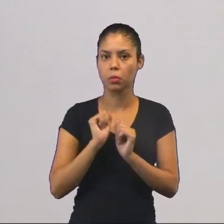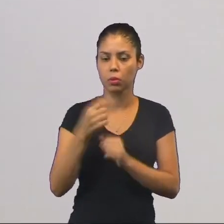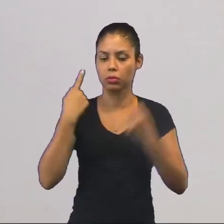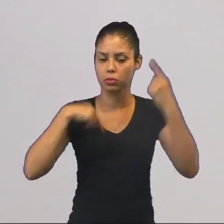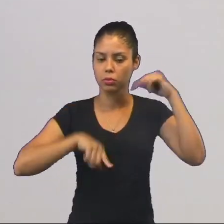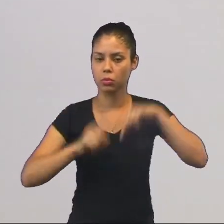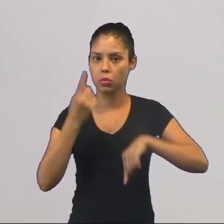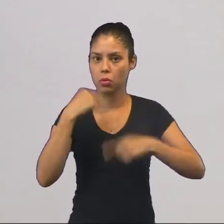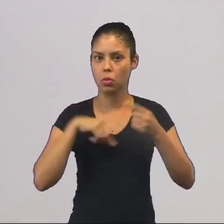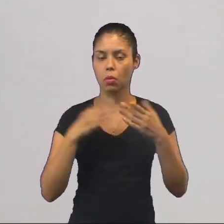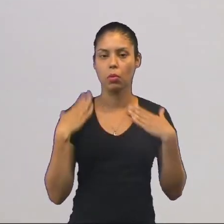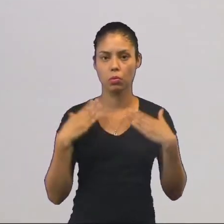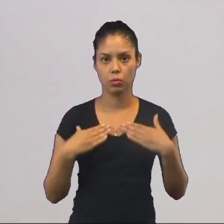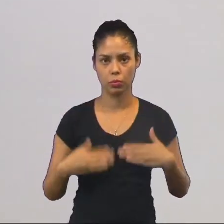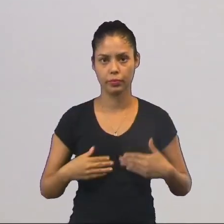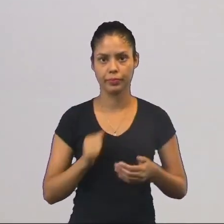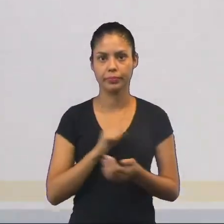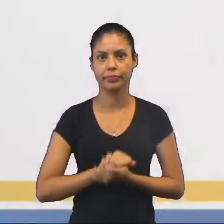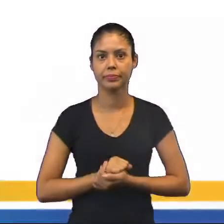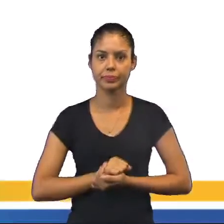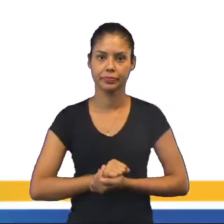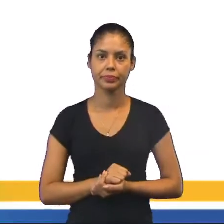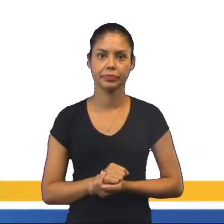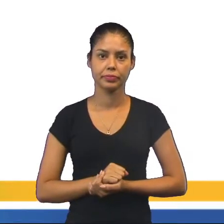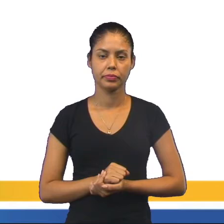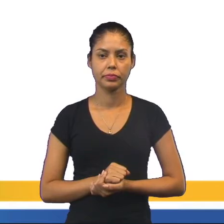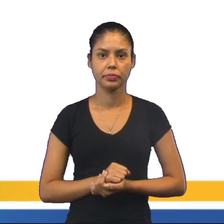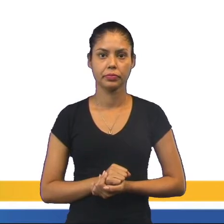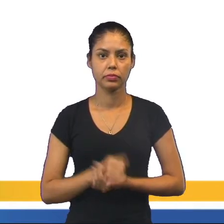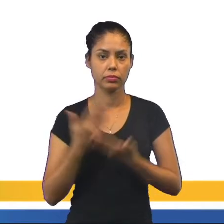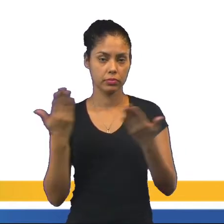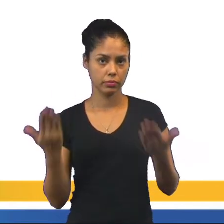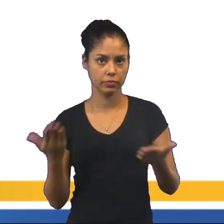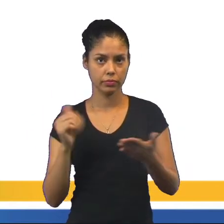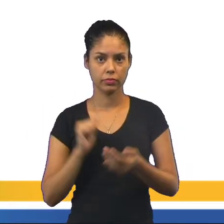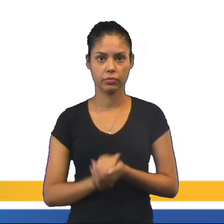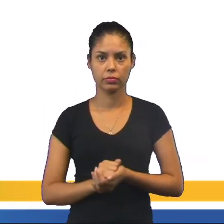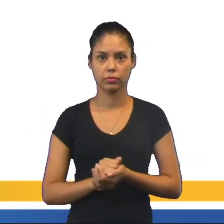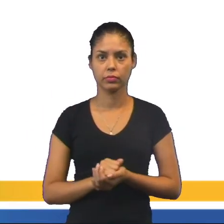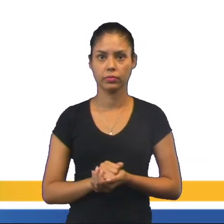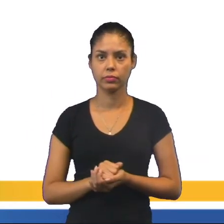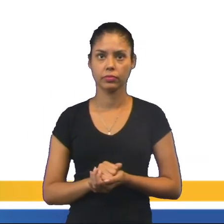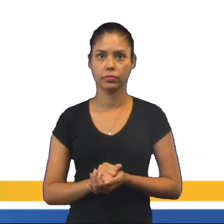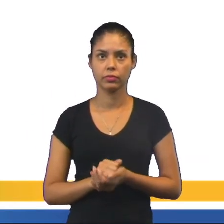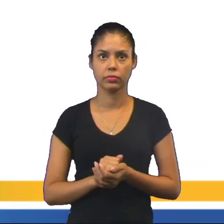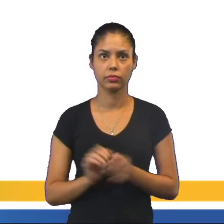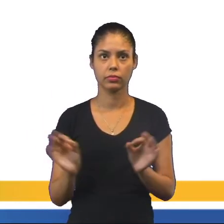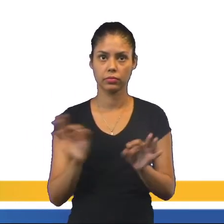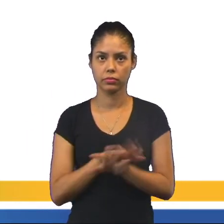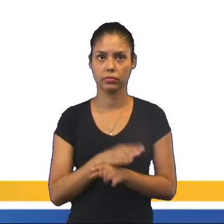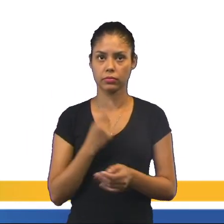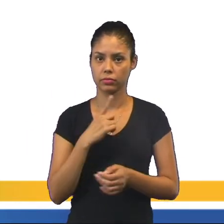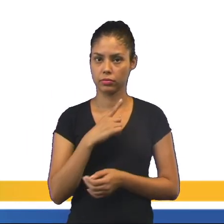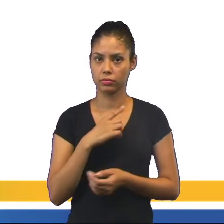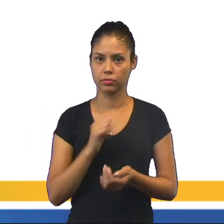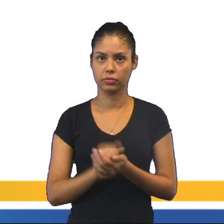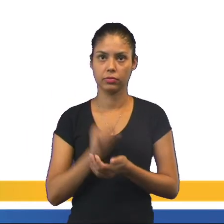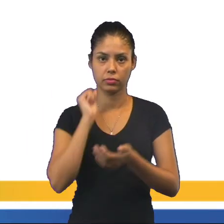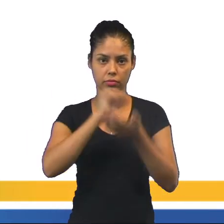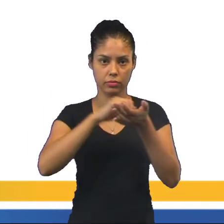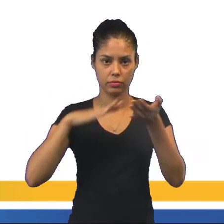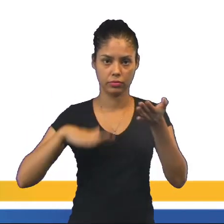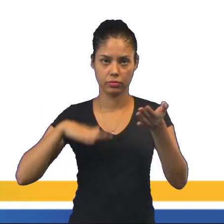circular devidamente pelo nosso corpo. E aqui, para a gente fechar, nós temos o